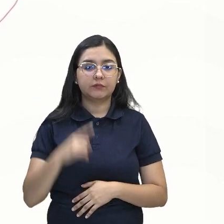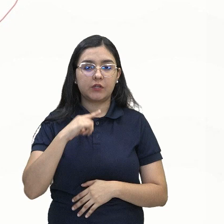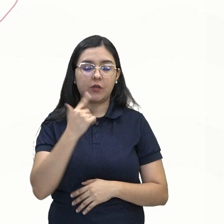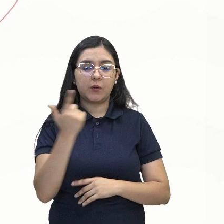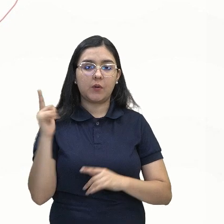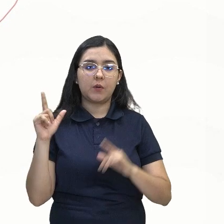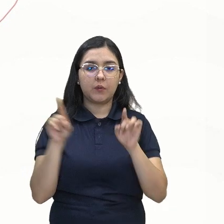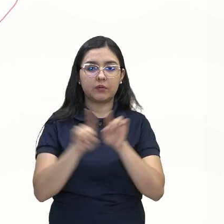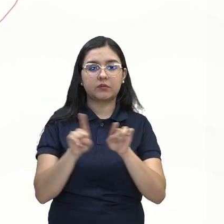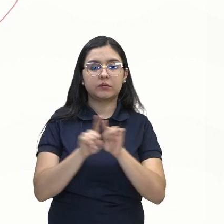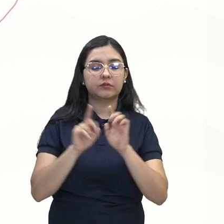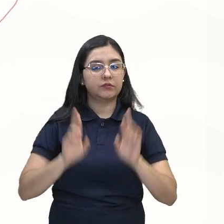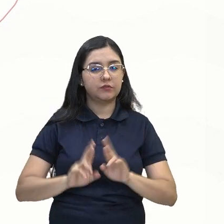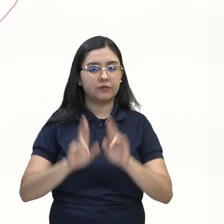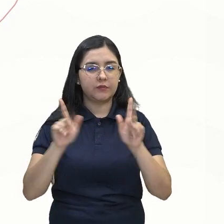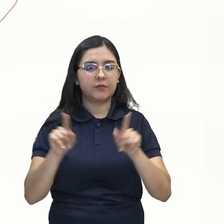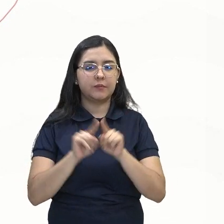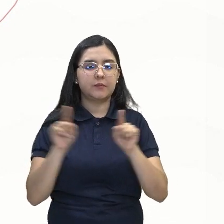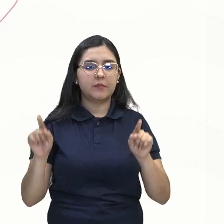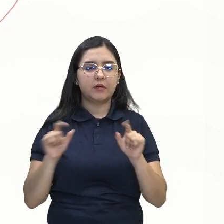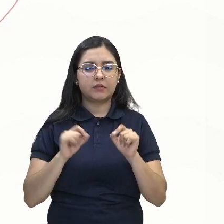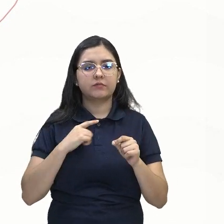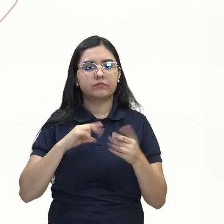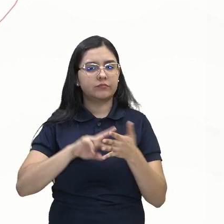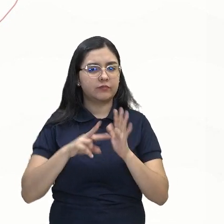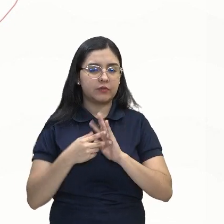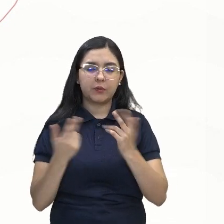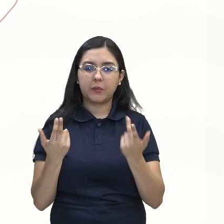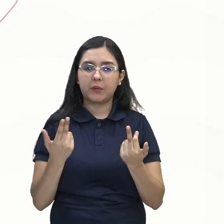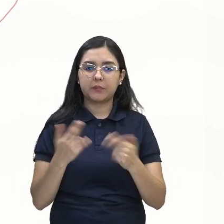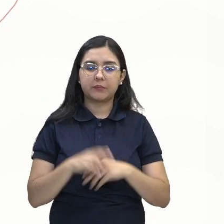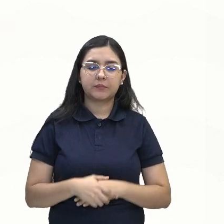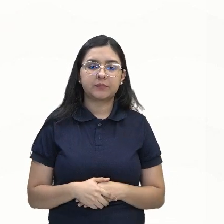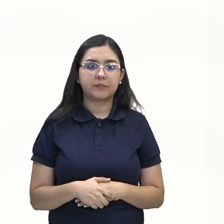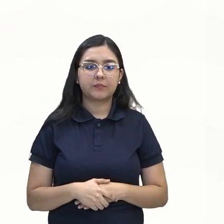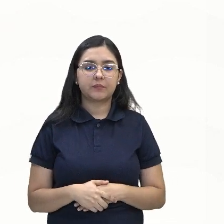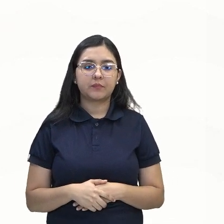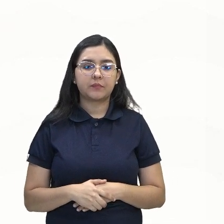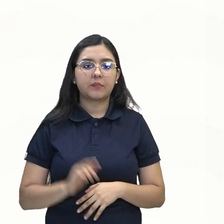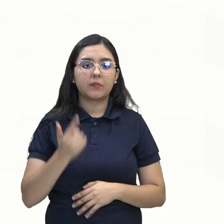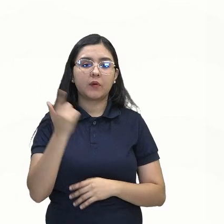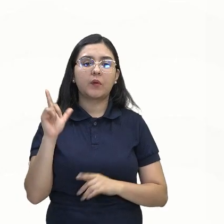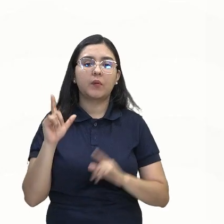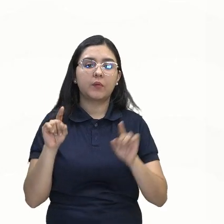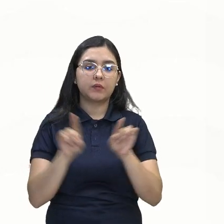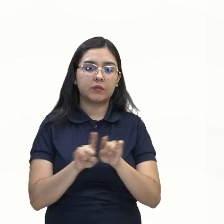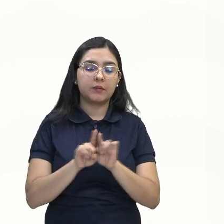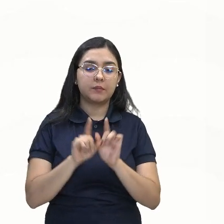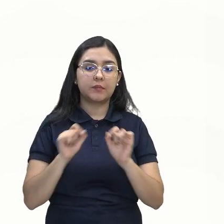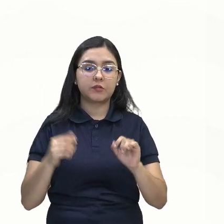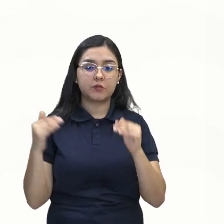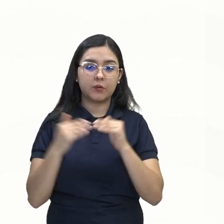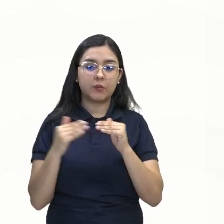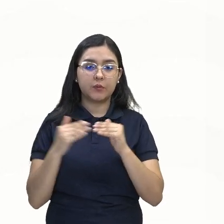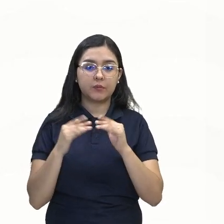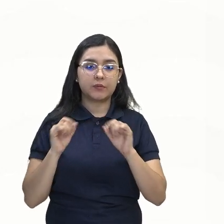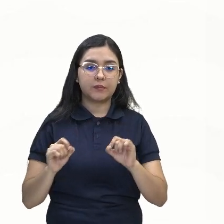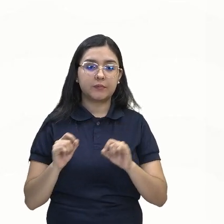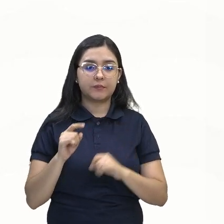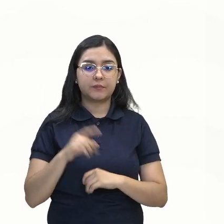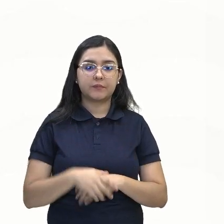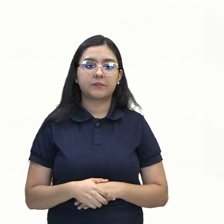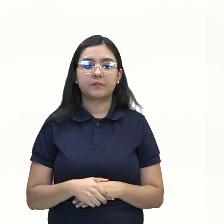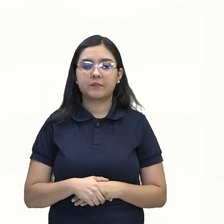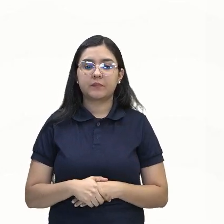formas diferenciadas, mas querem dizer a mesma coisa. Uma outra forma também de concordar é so am